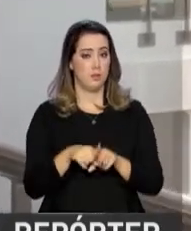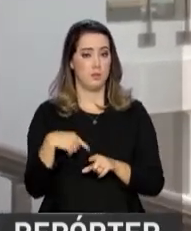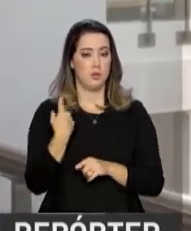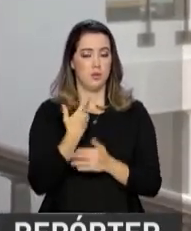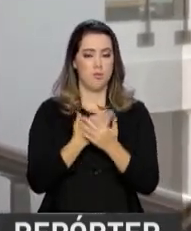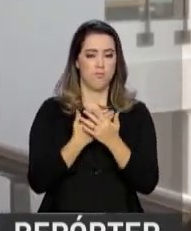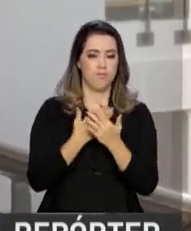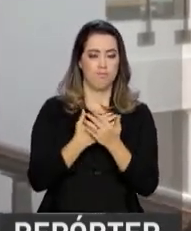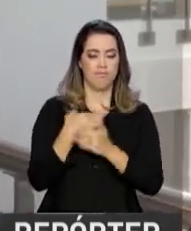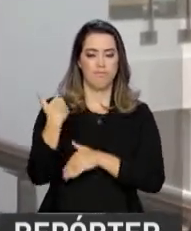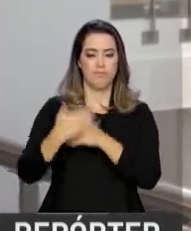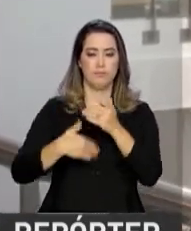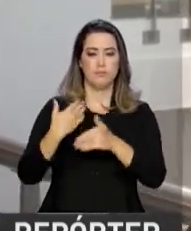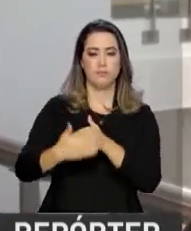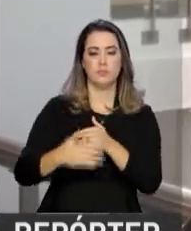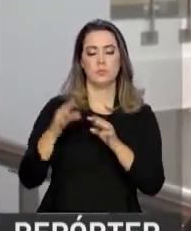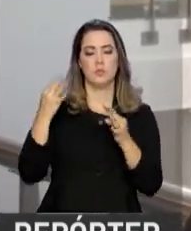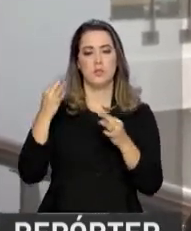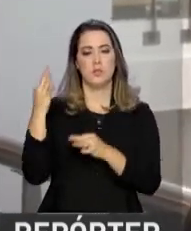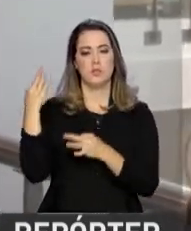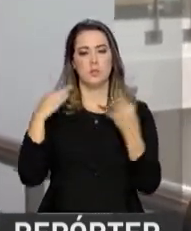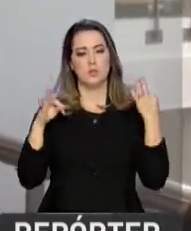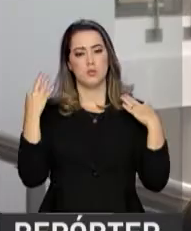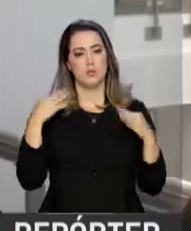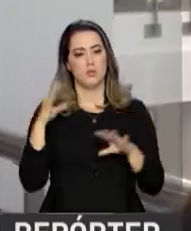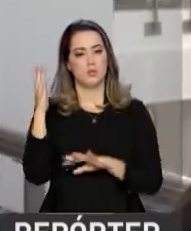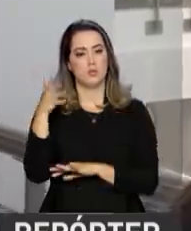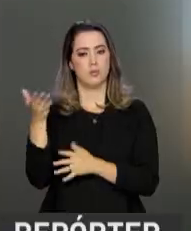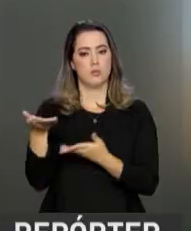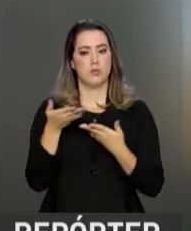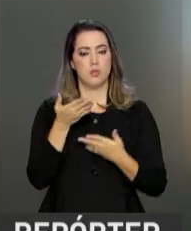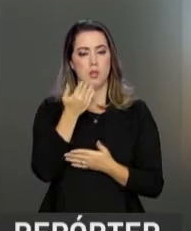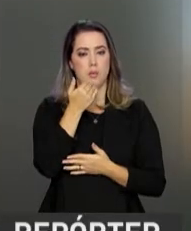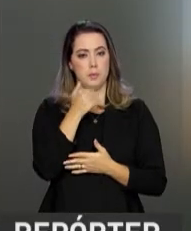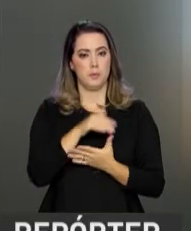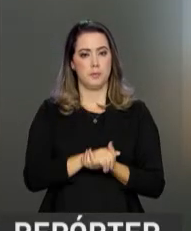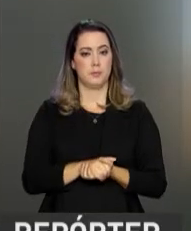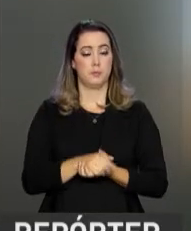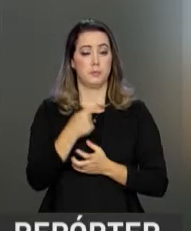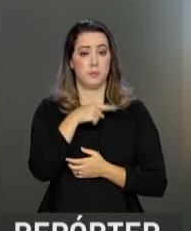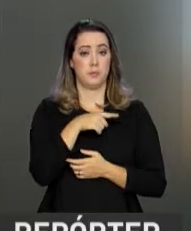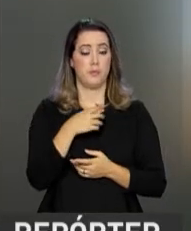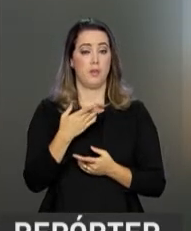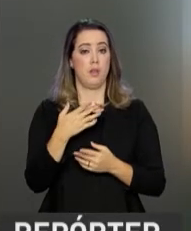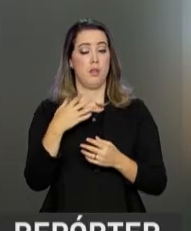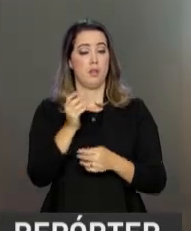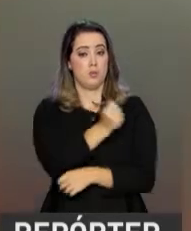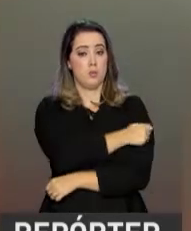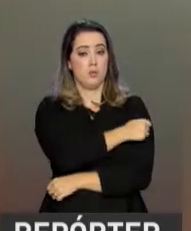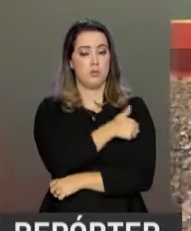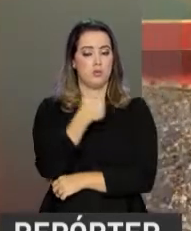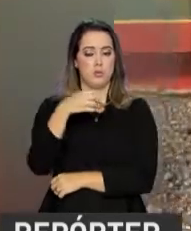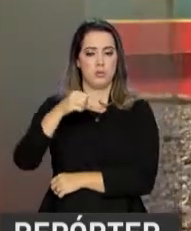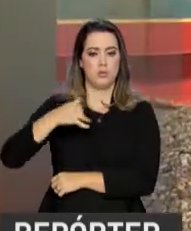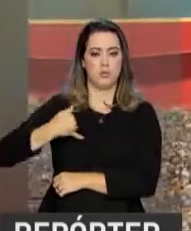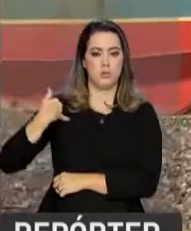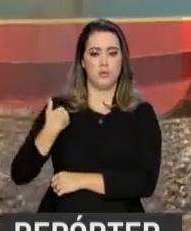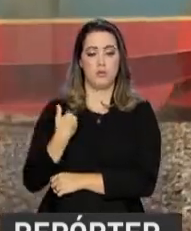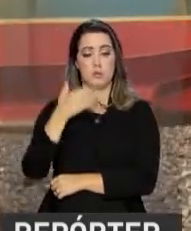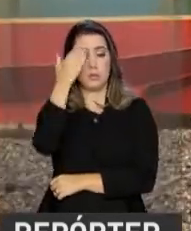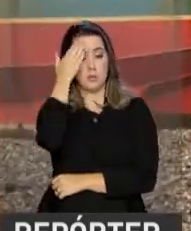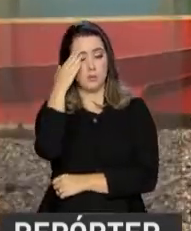teremos durante o curso ligadas a turismo e hospitalidade e também gastronômico a estudante carioca de 19 anos soube do curso pela